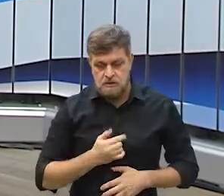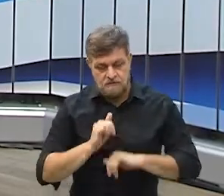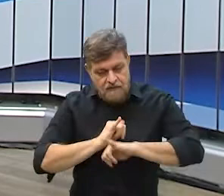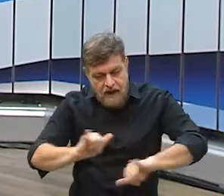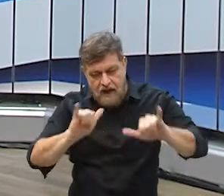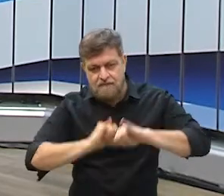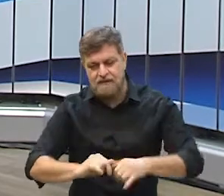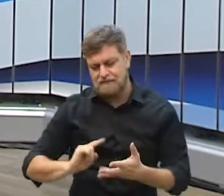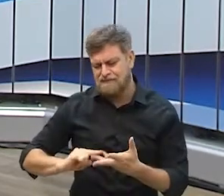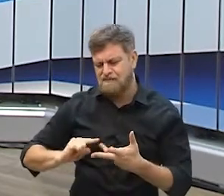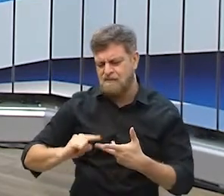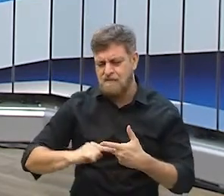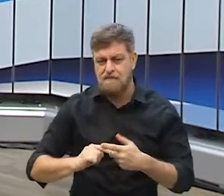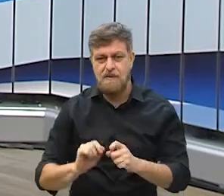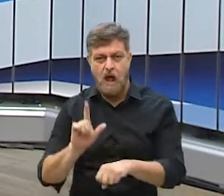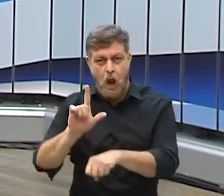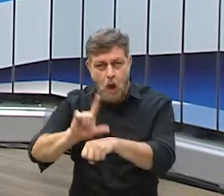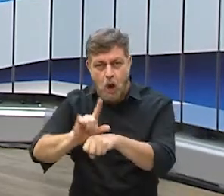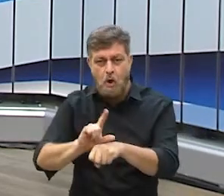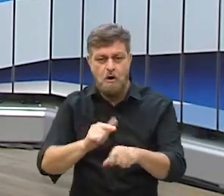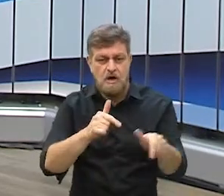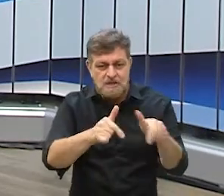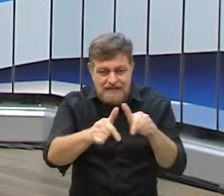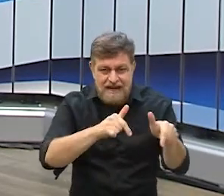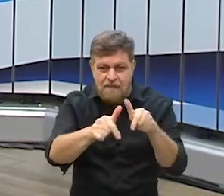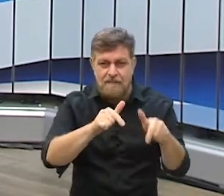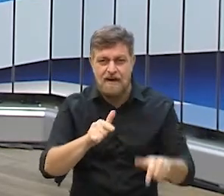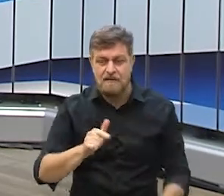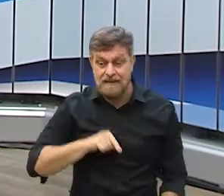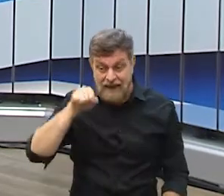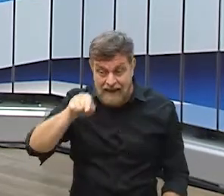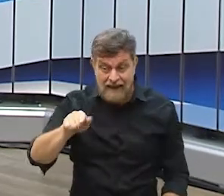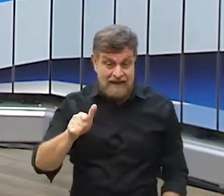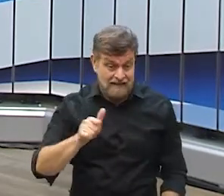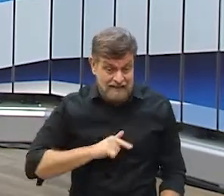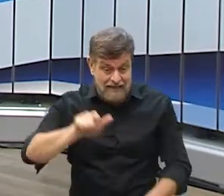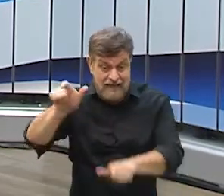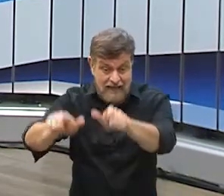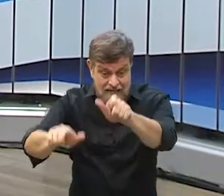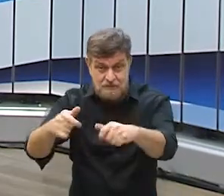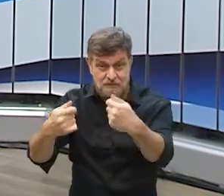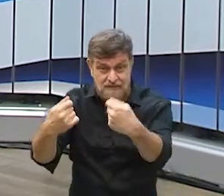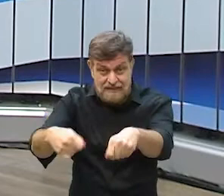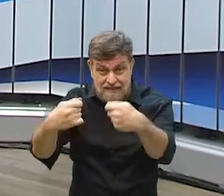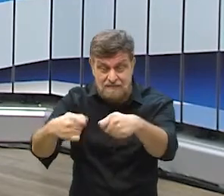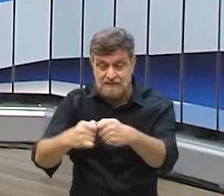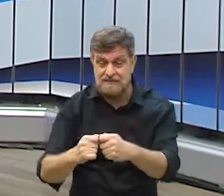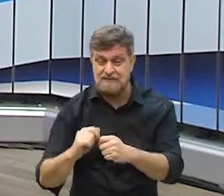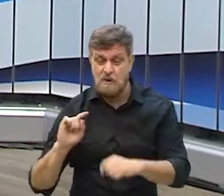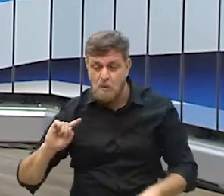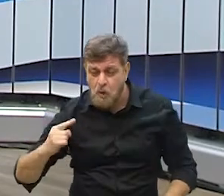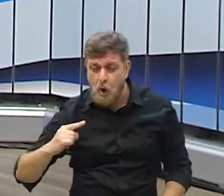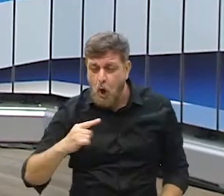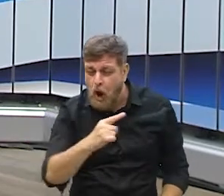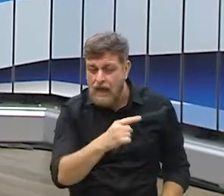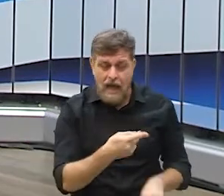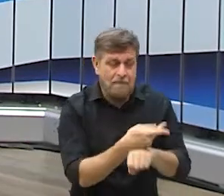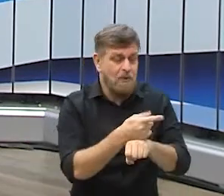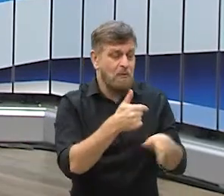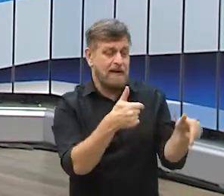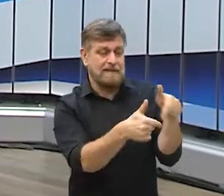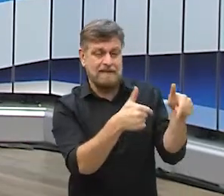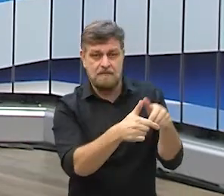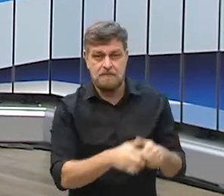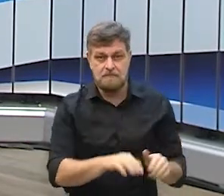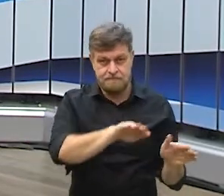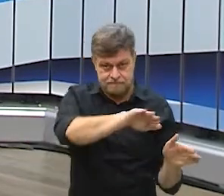estabelecimentos de comércio, de emprego, se eles chegam até a região, se as pessoas precisam se deslocar. Vereador Igor Diego, para quem